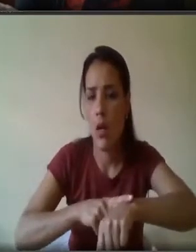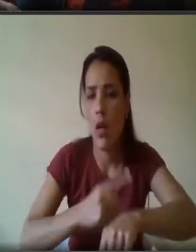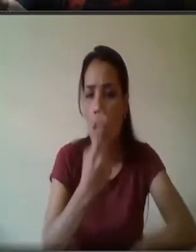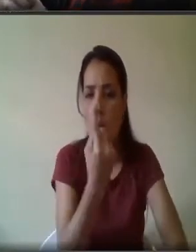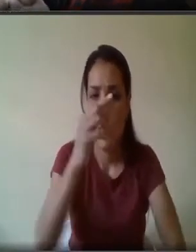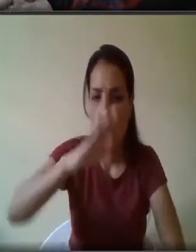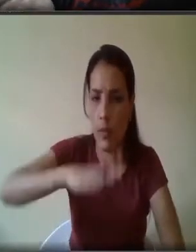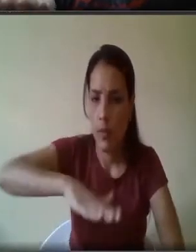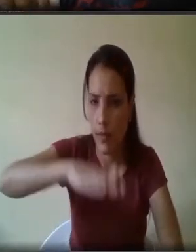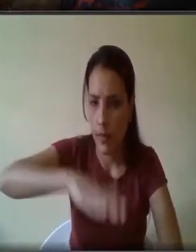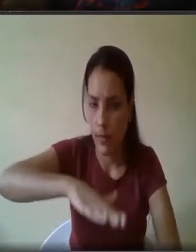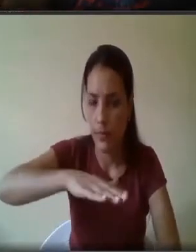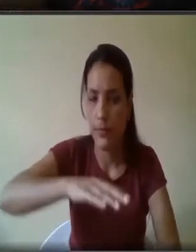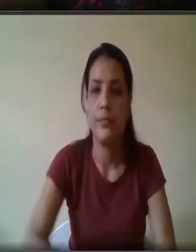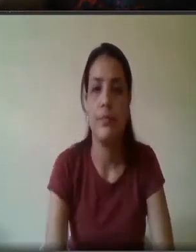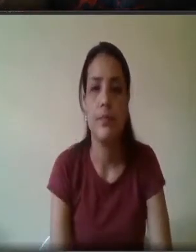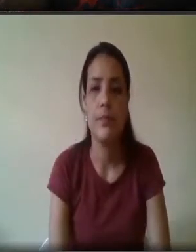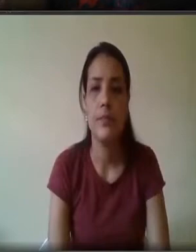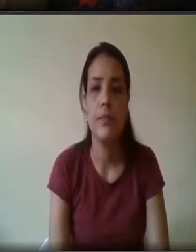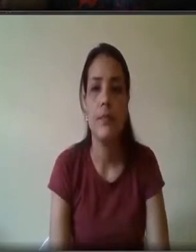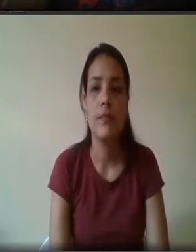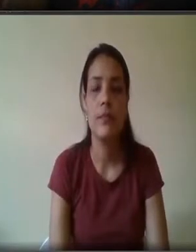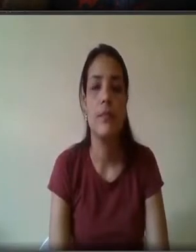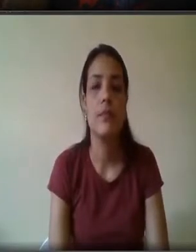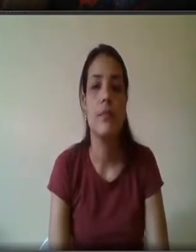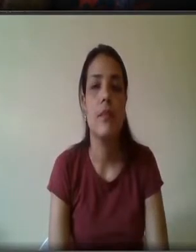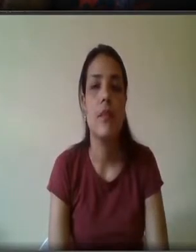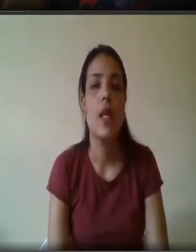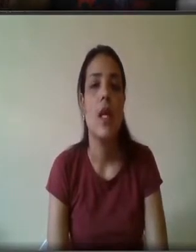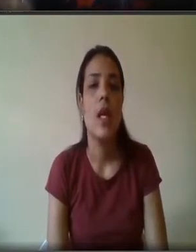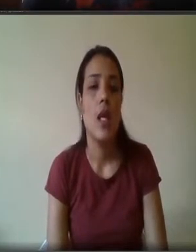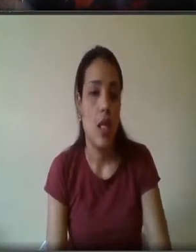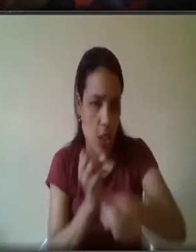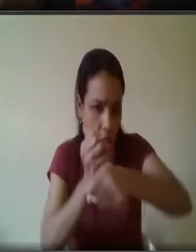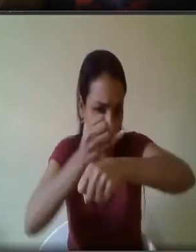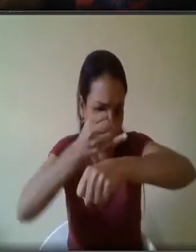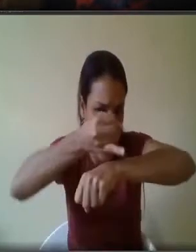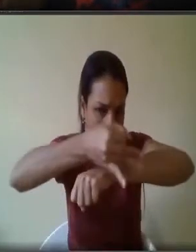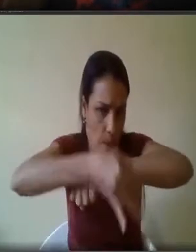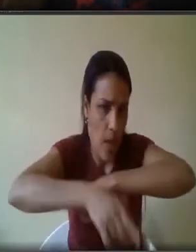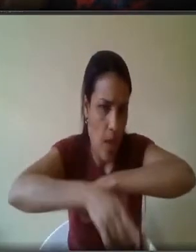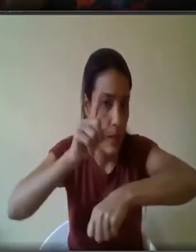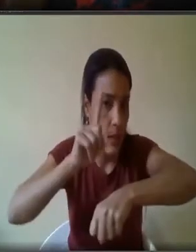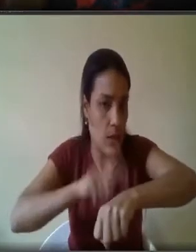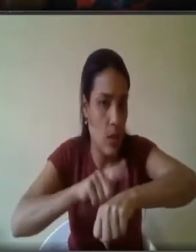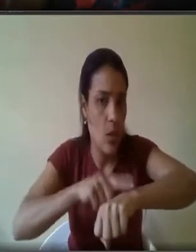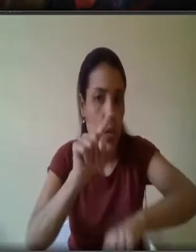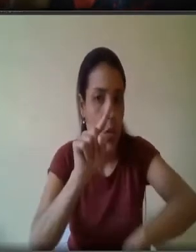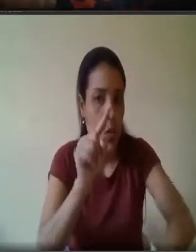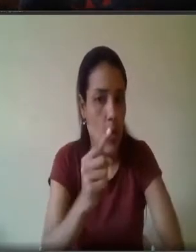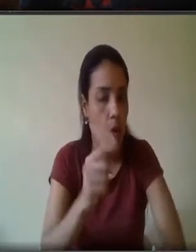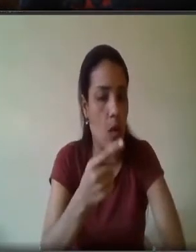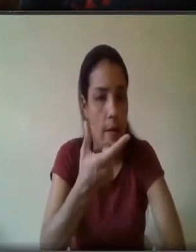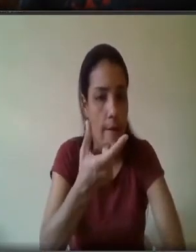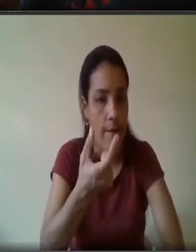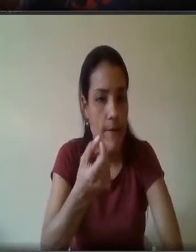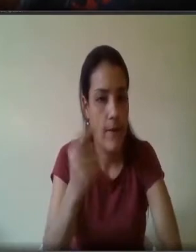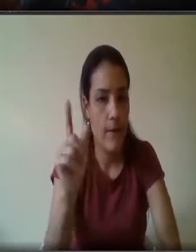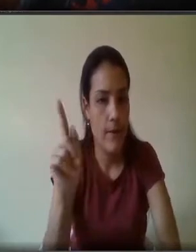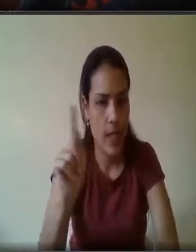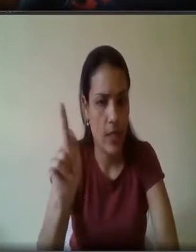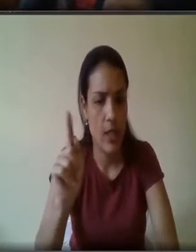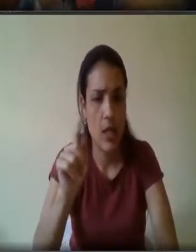E você tem a 1 da manhã 20 graus. Poxa, mudou 20 graus em 12